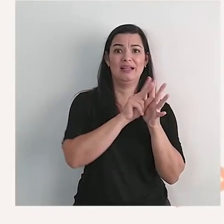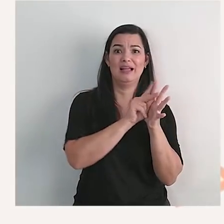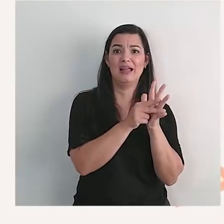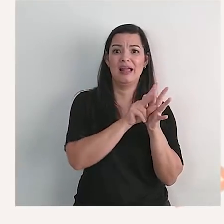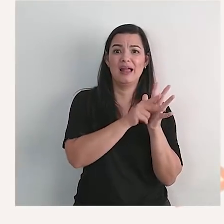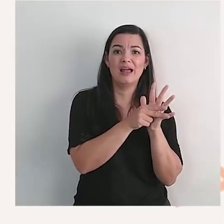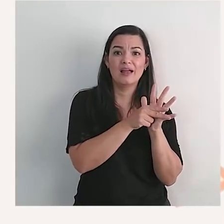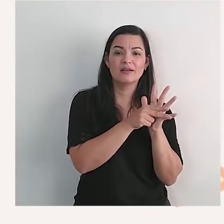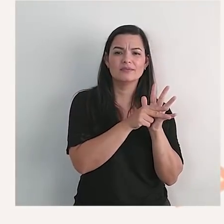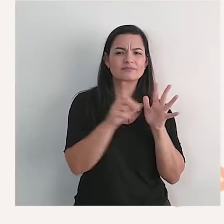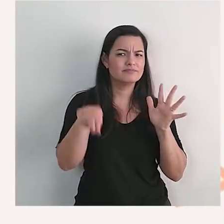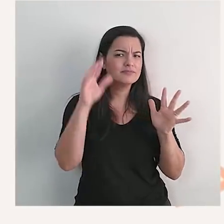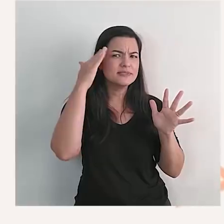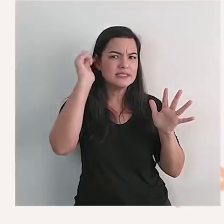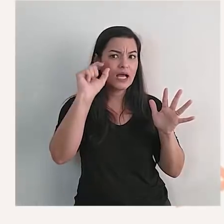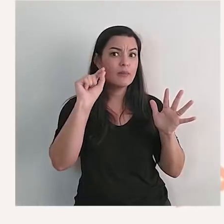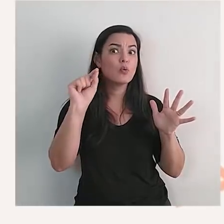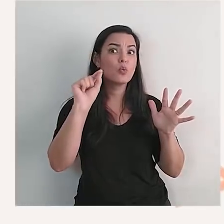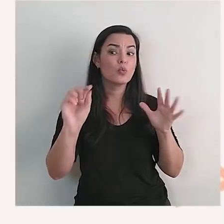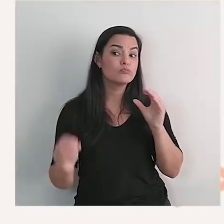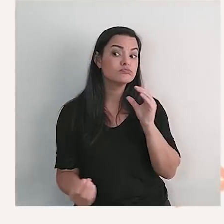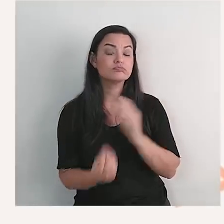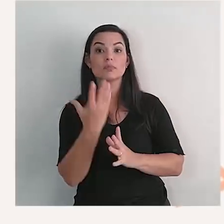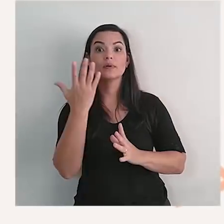sabe quem apareceu?